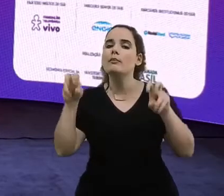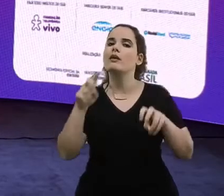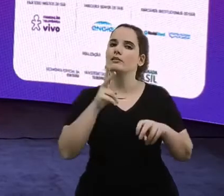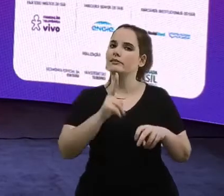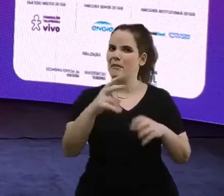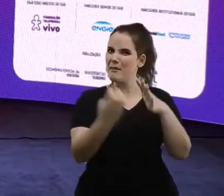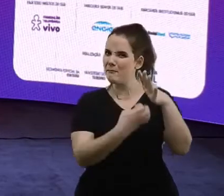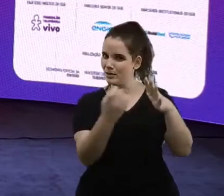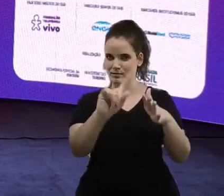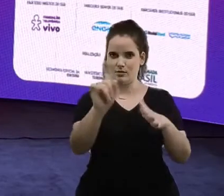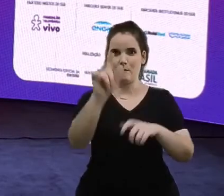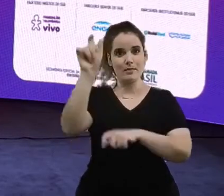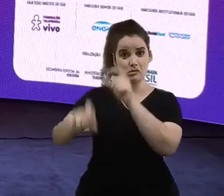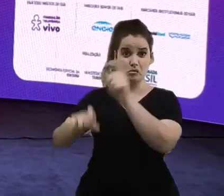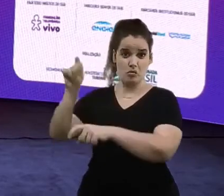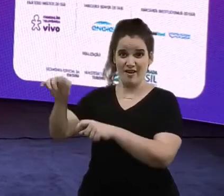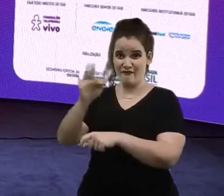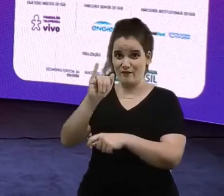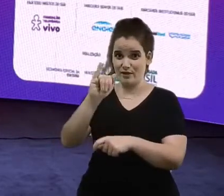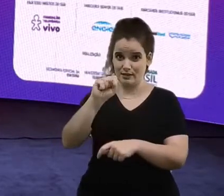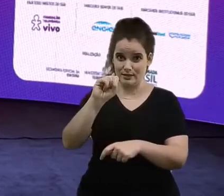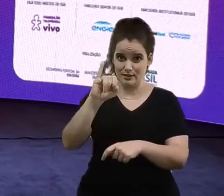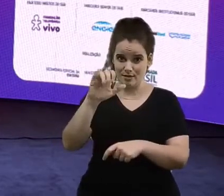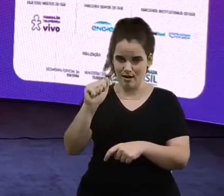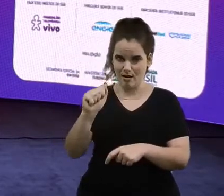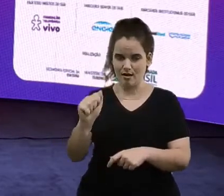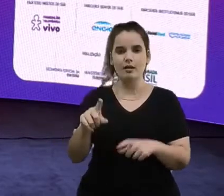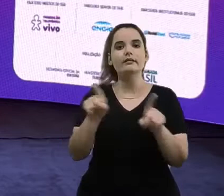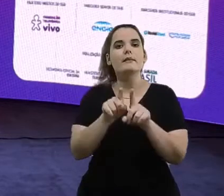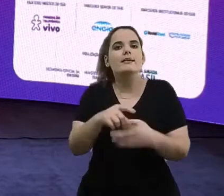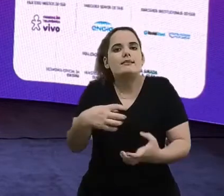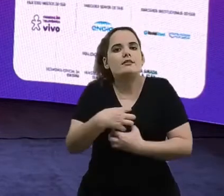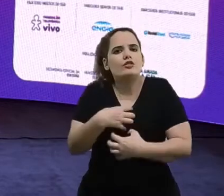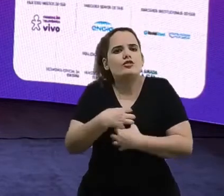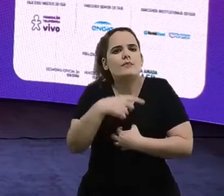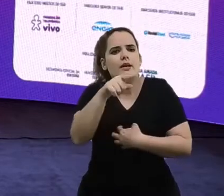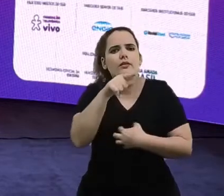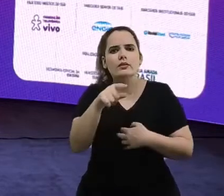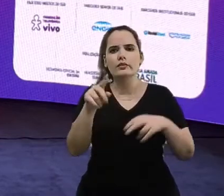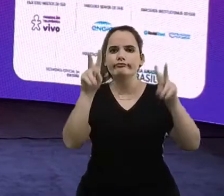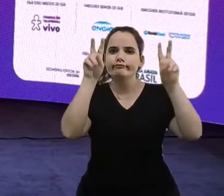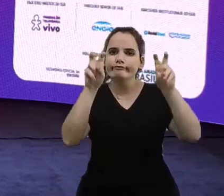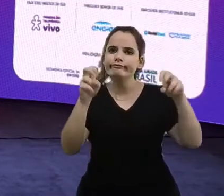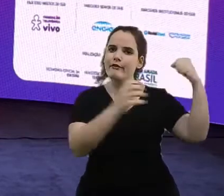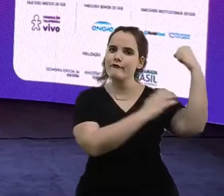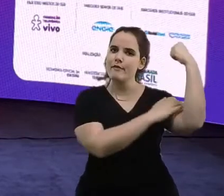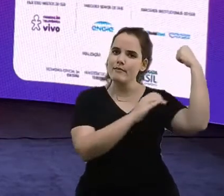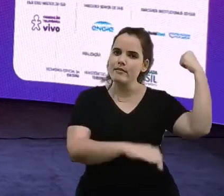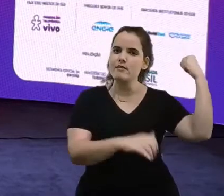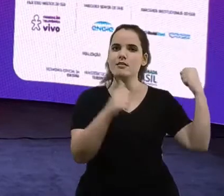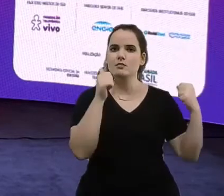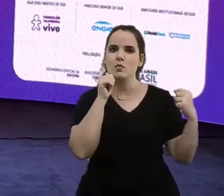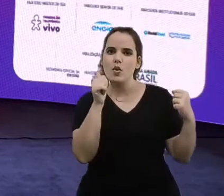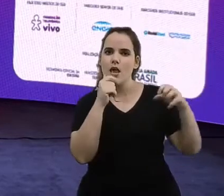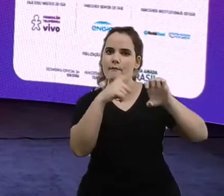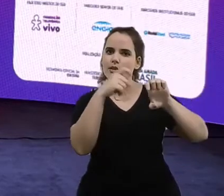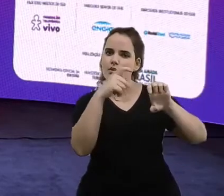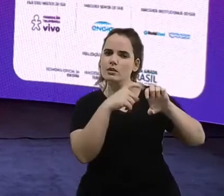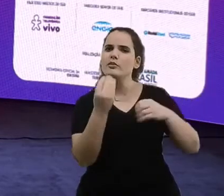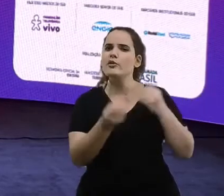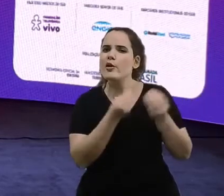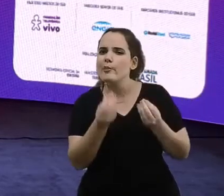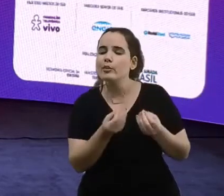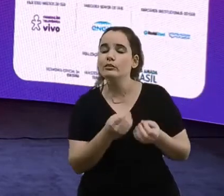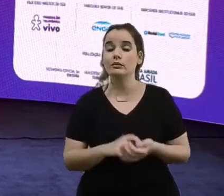assunto, e quais que eram sentimentos mais atrelados, mais vinculados a esse tipo de conversas. E a gente tinha como hipótese inicialmente de que